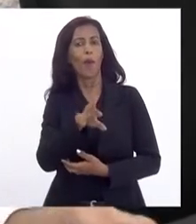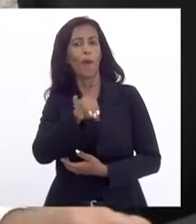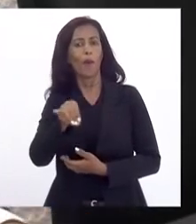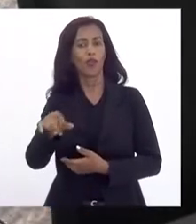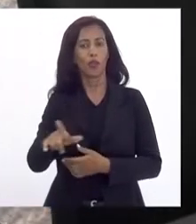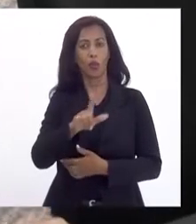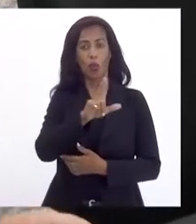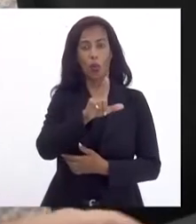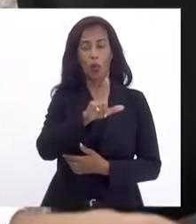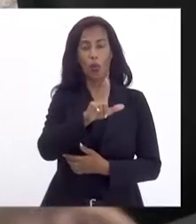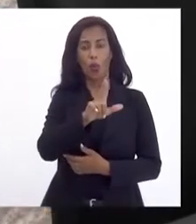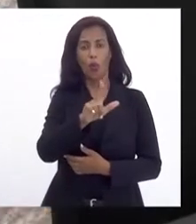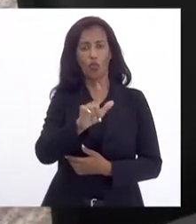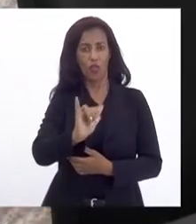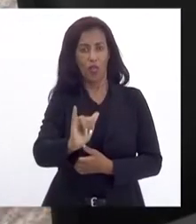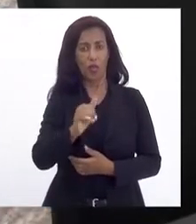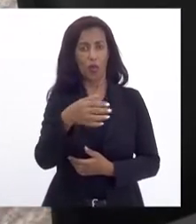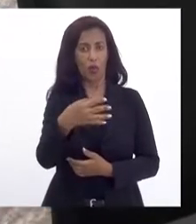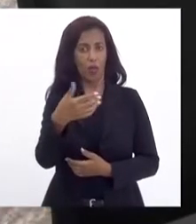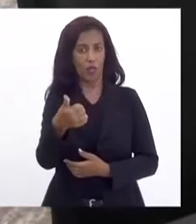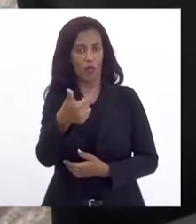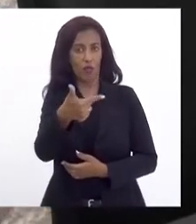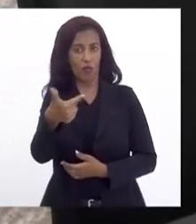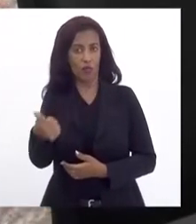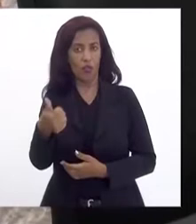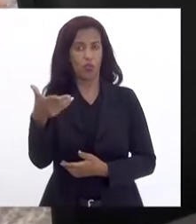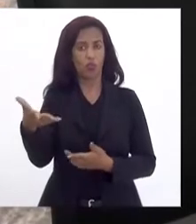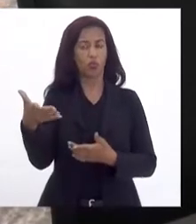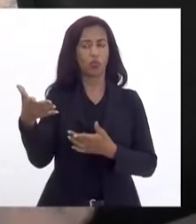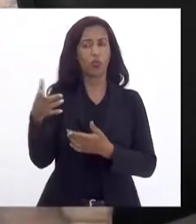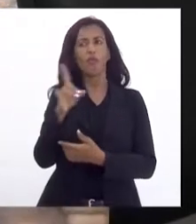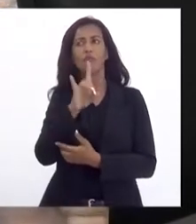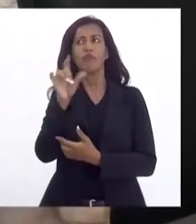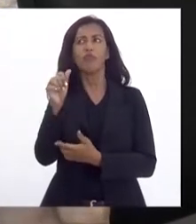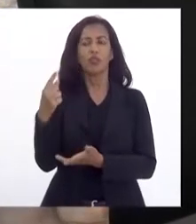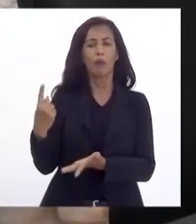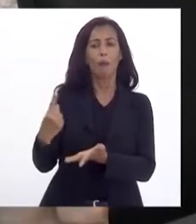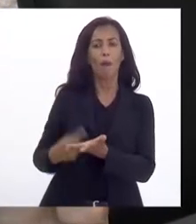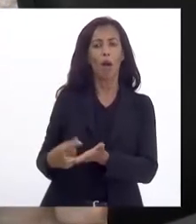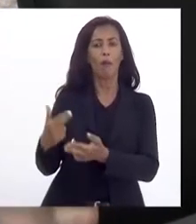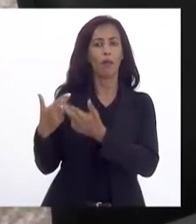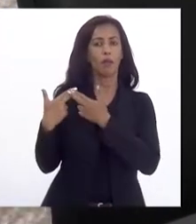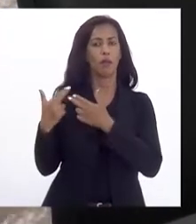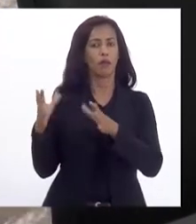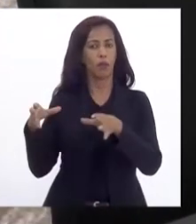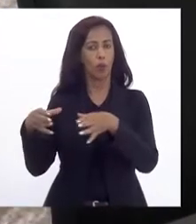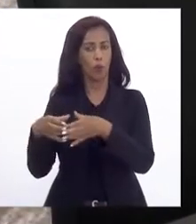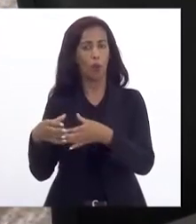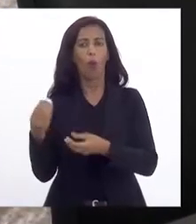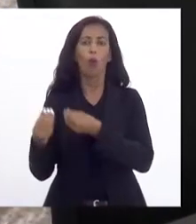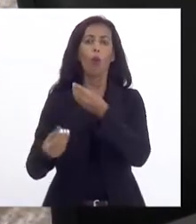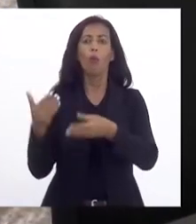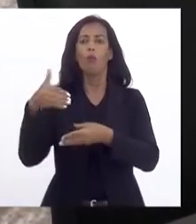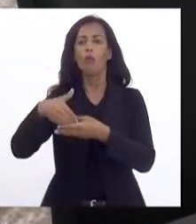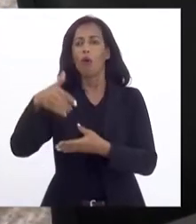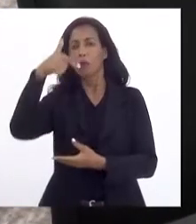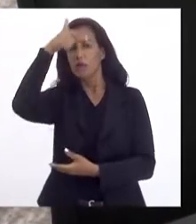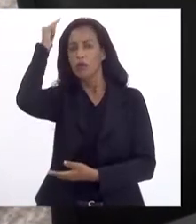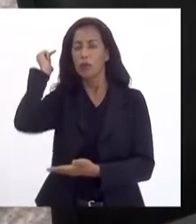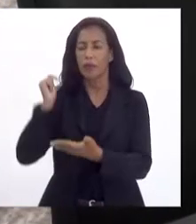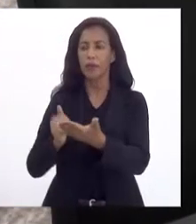número 41/2021, que será apenas definido por data pela chefe das comissões, como vota o deputado Luiz Paulo.